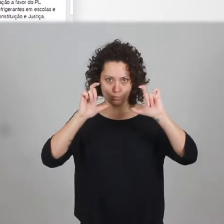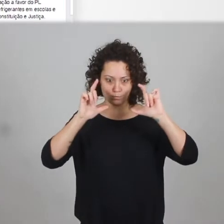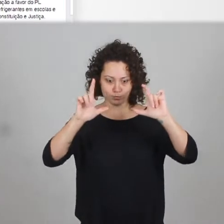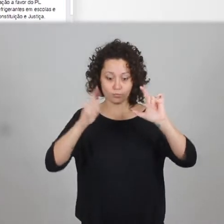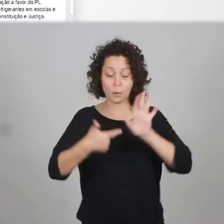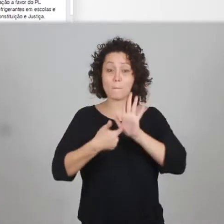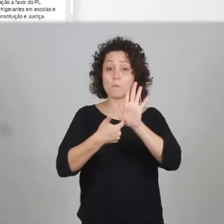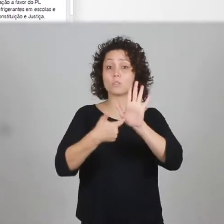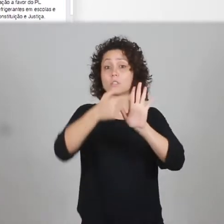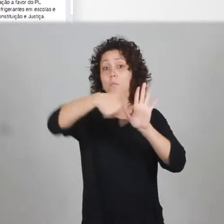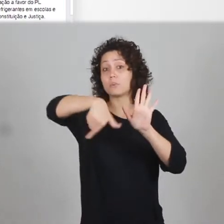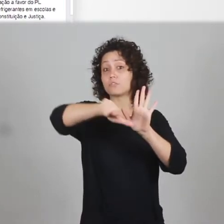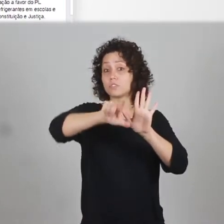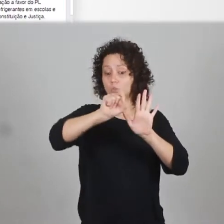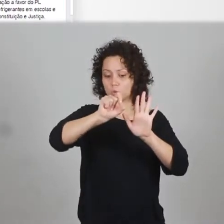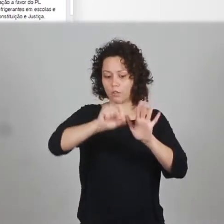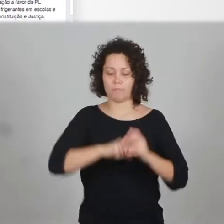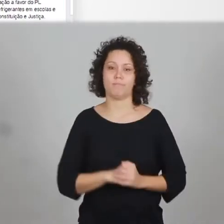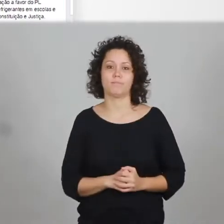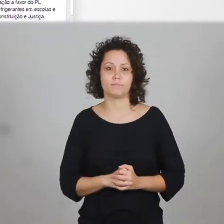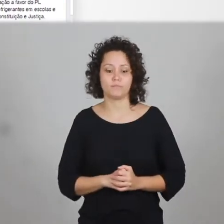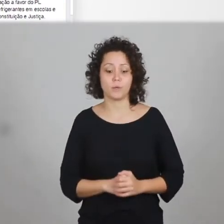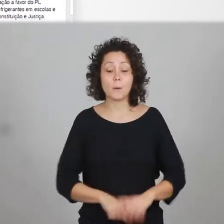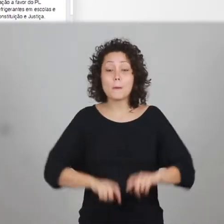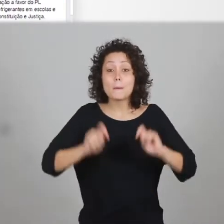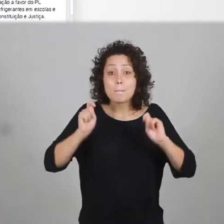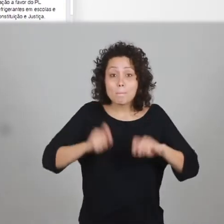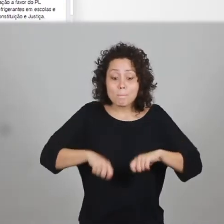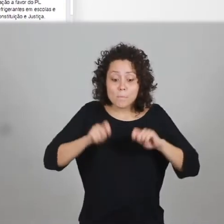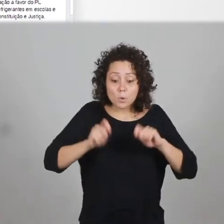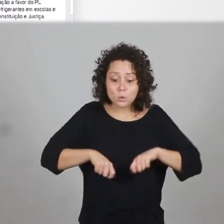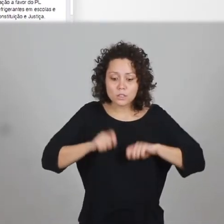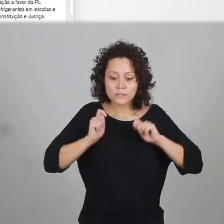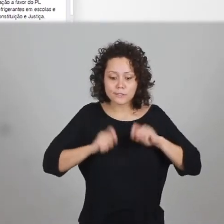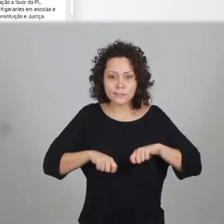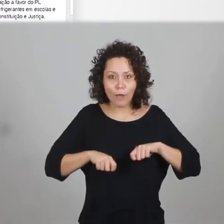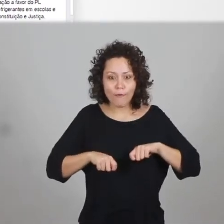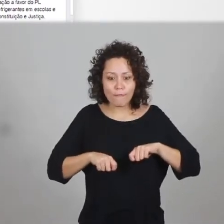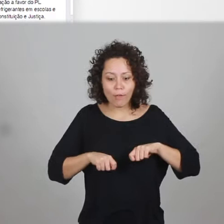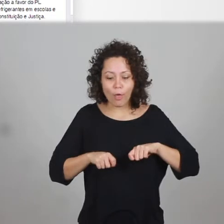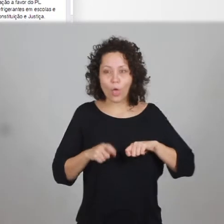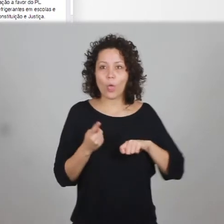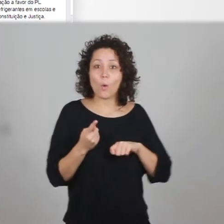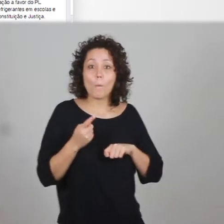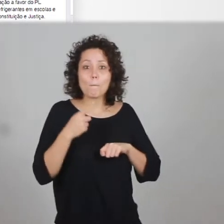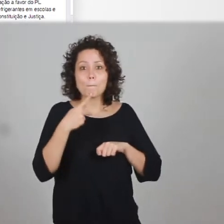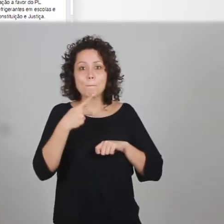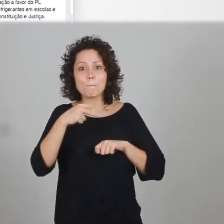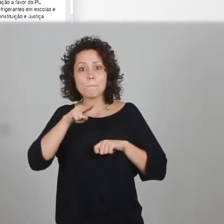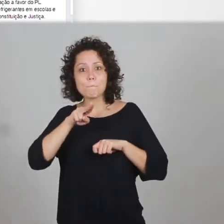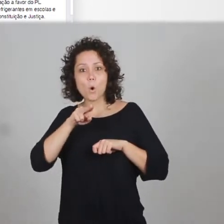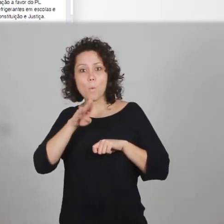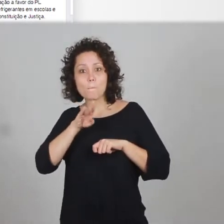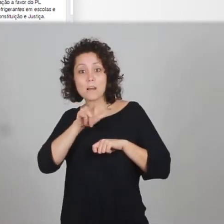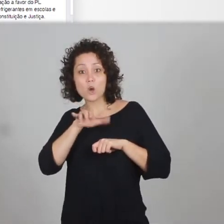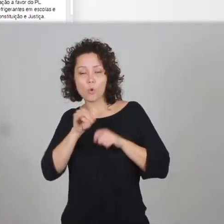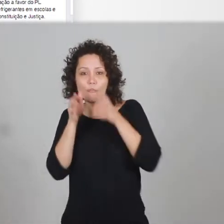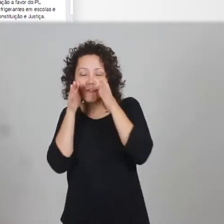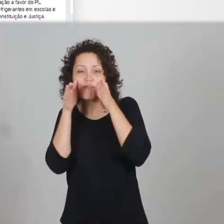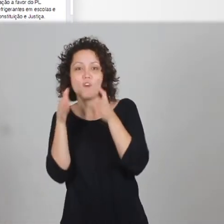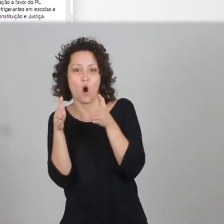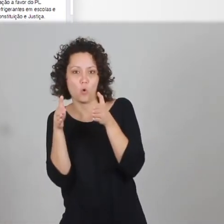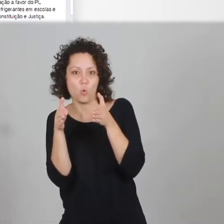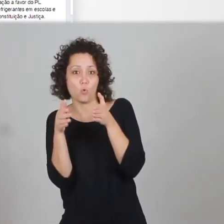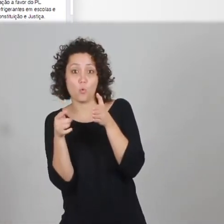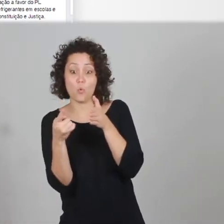para mostrar para vocês como é que é possível sensibilizar um dos públicos, né, que a gente está falando aqui. Essa ação foi realizada